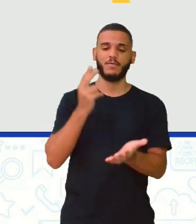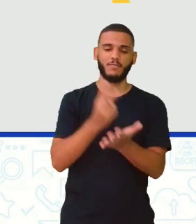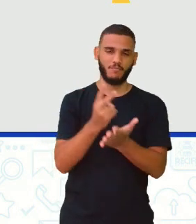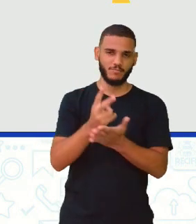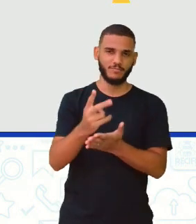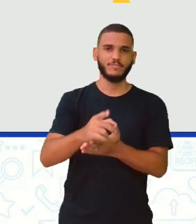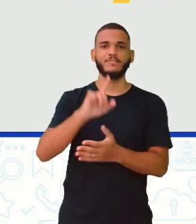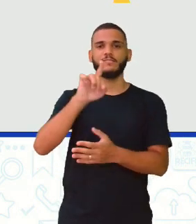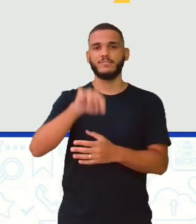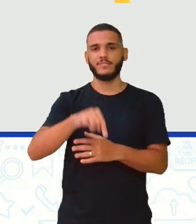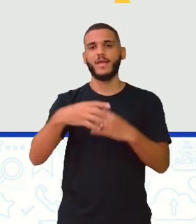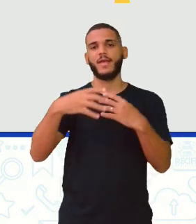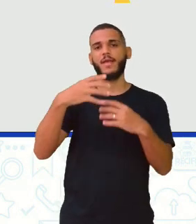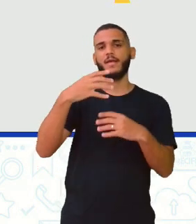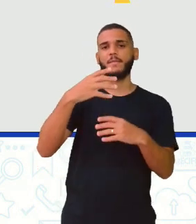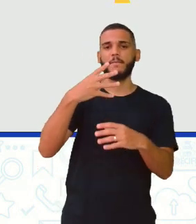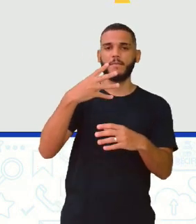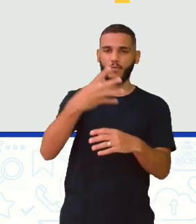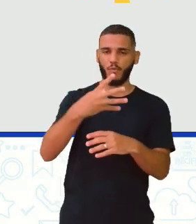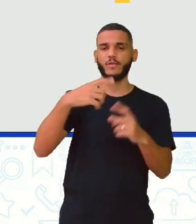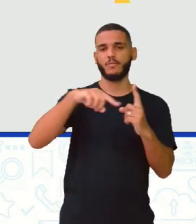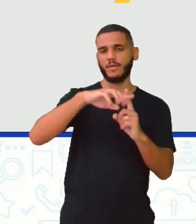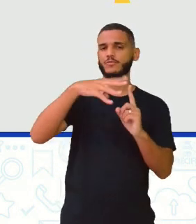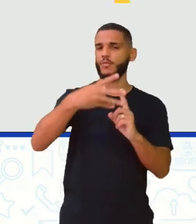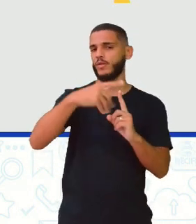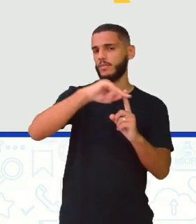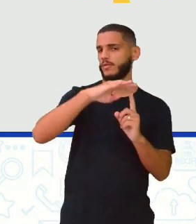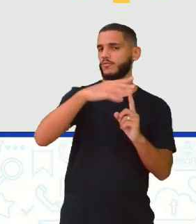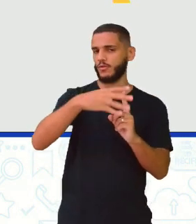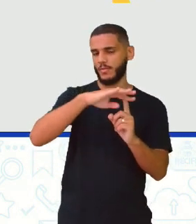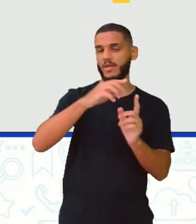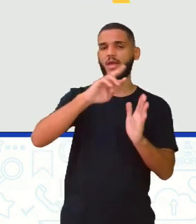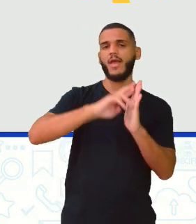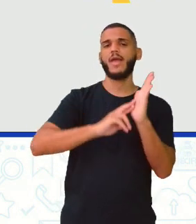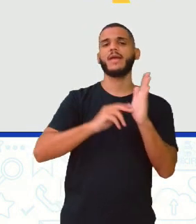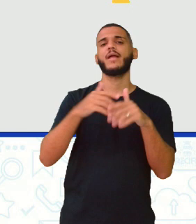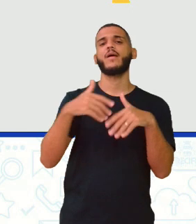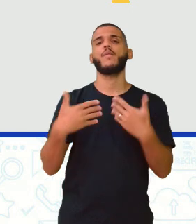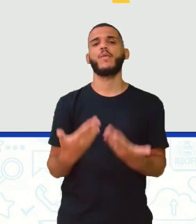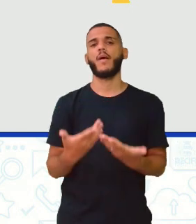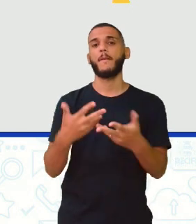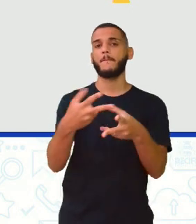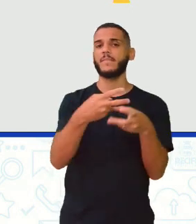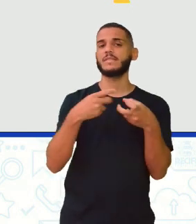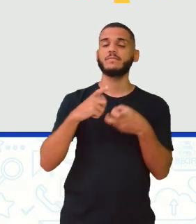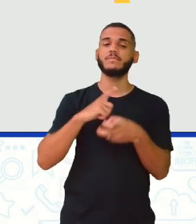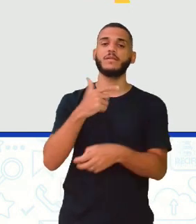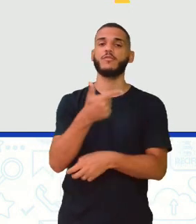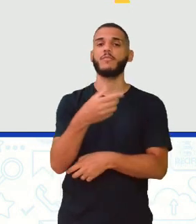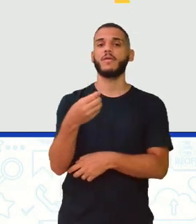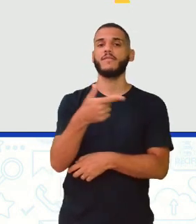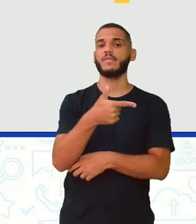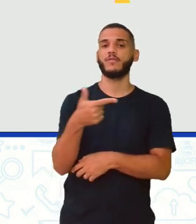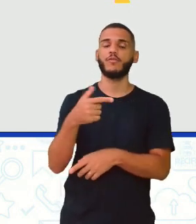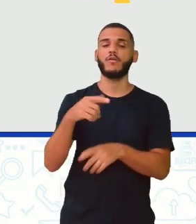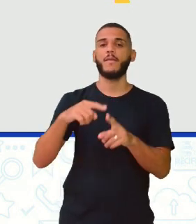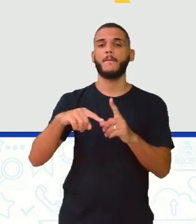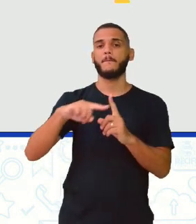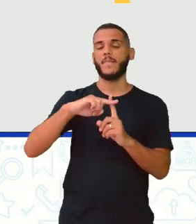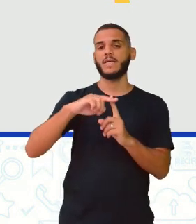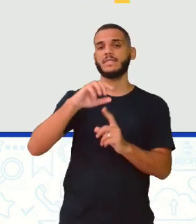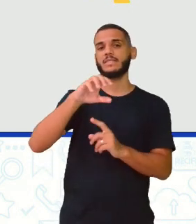é somar 4. Qual é a regra que está aí? Perceba que eu tenho 2022 mais 0.